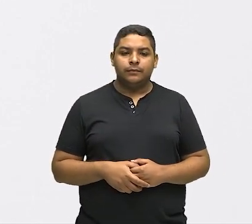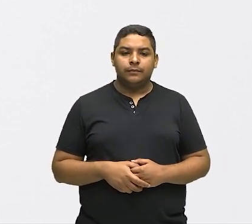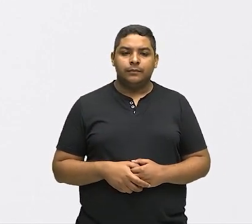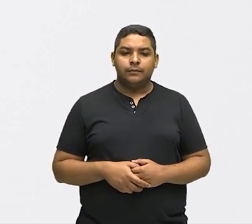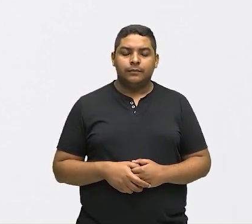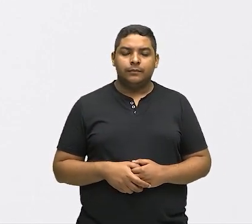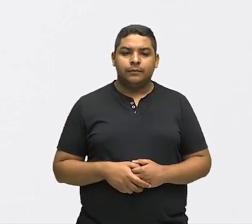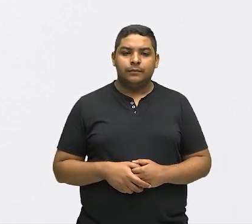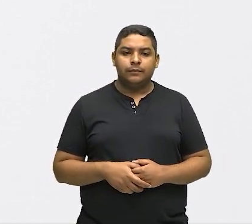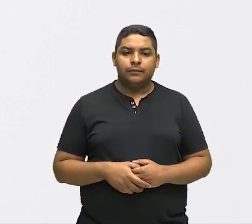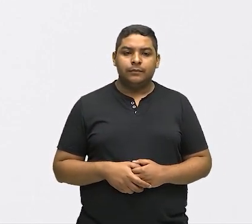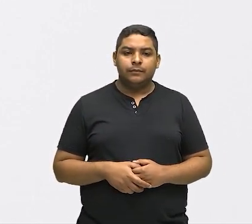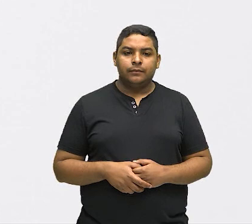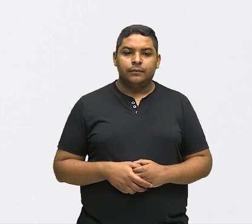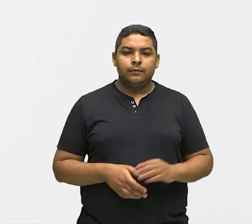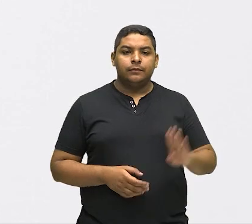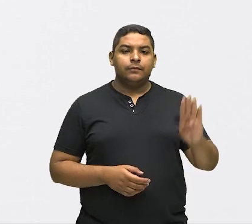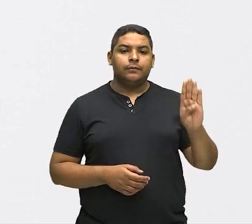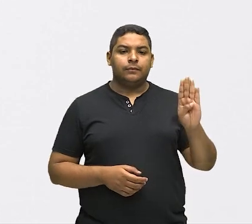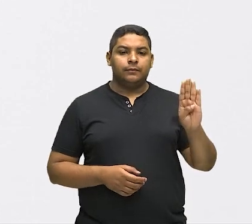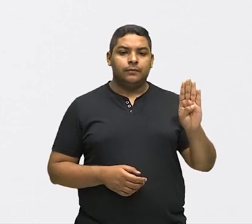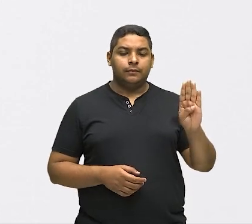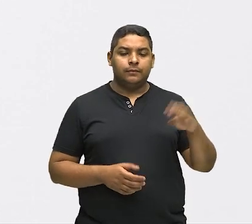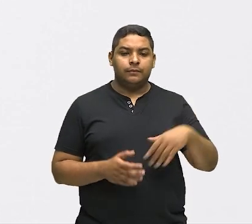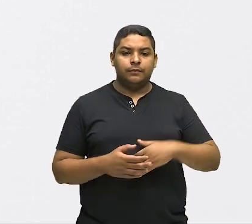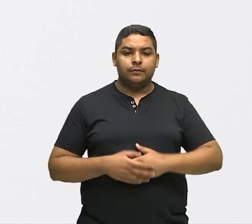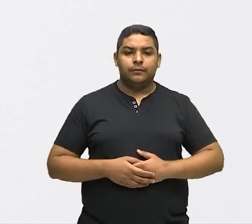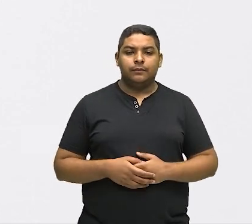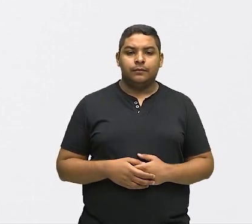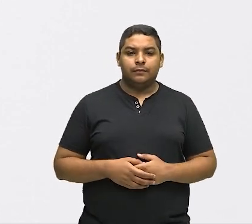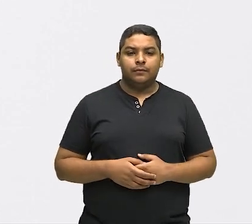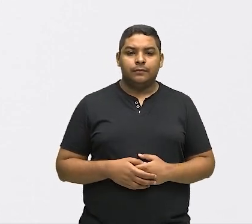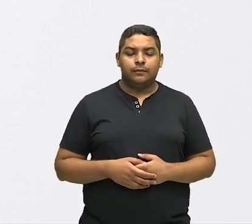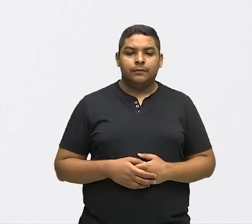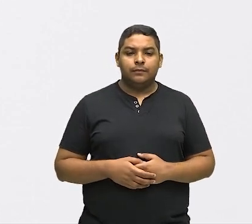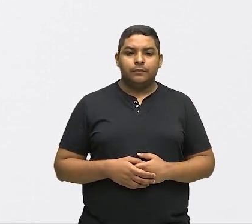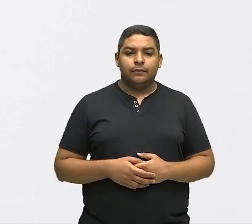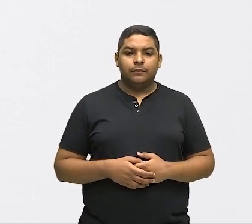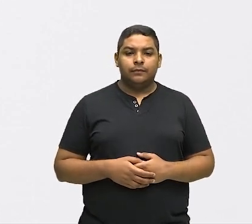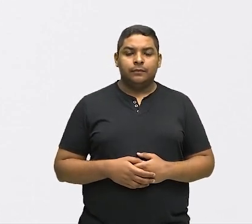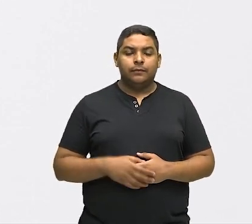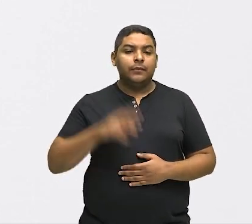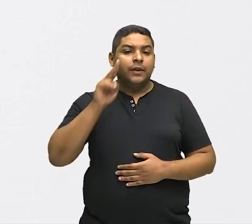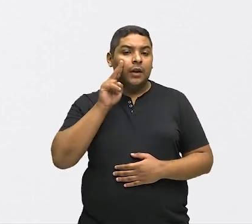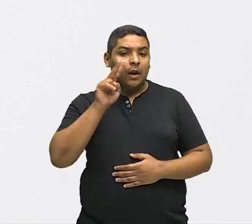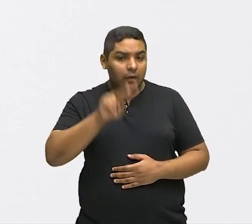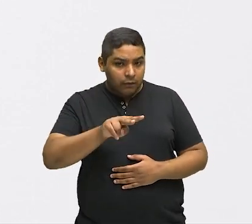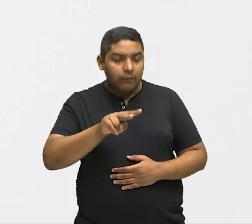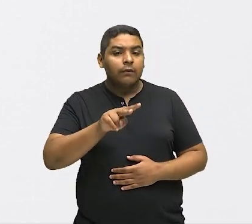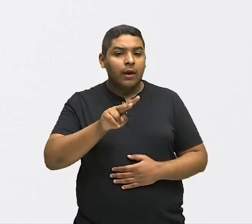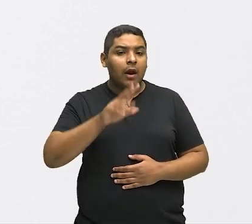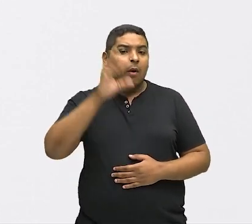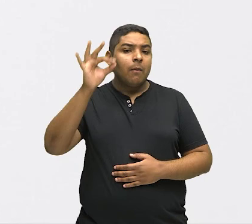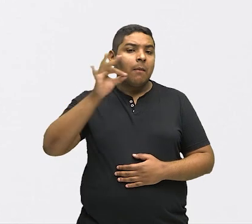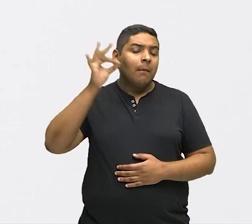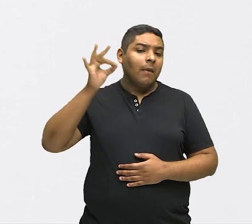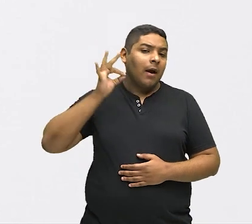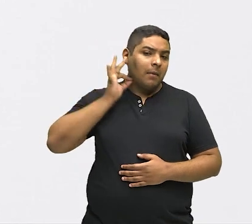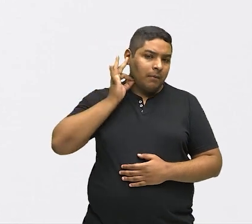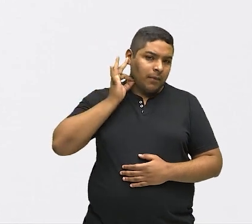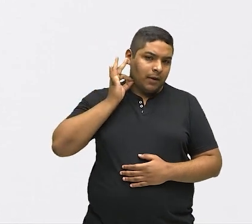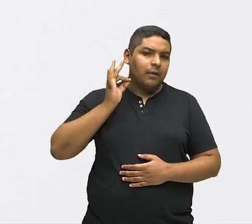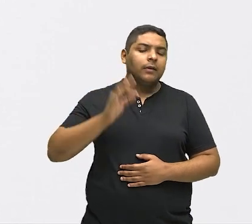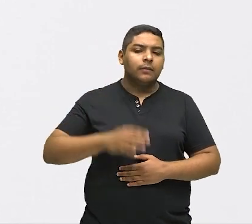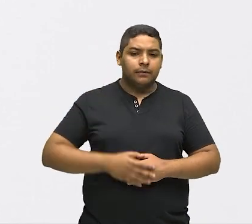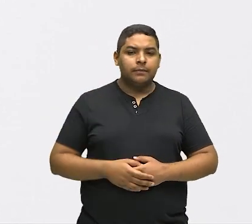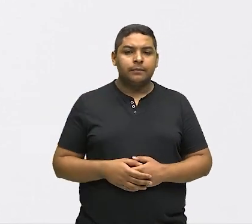Na letter B nós temos, aí só eu vi o quê? Eu vi uma abelha, mas esta abelha, que é a palavra bee,